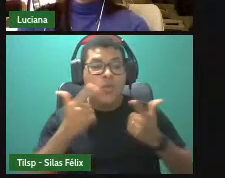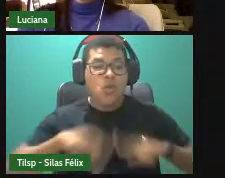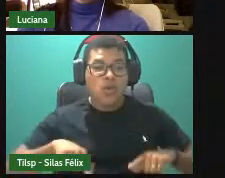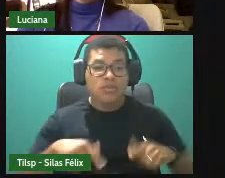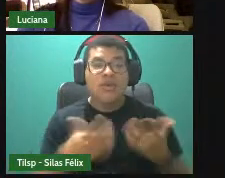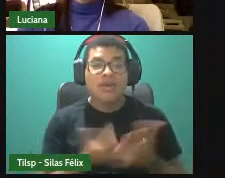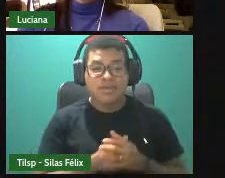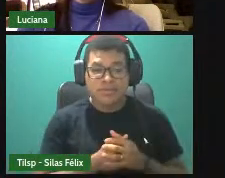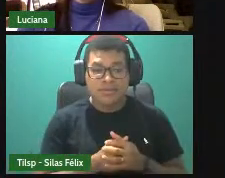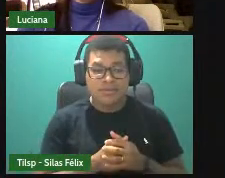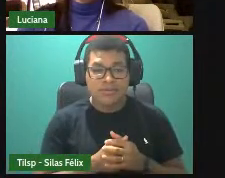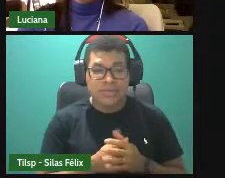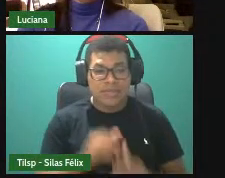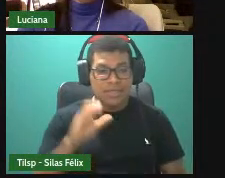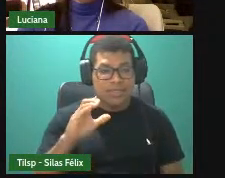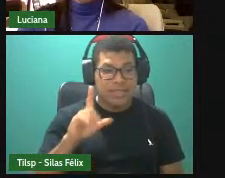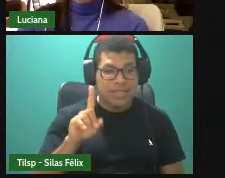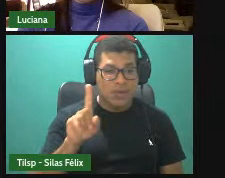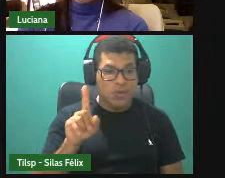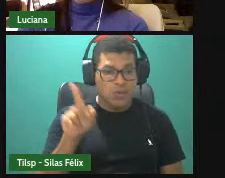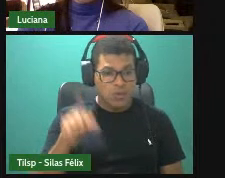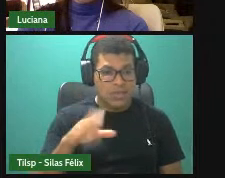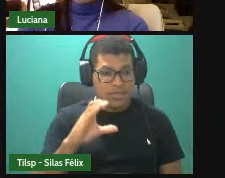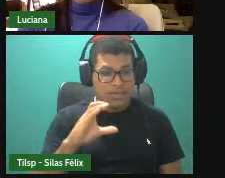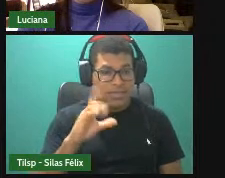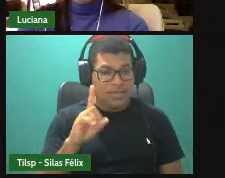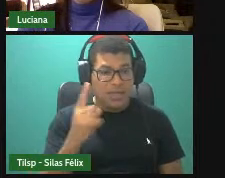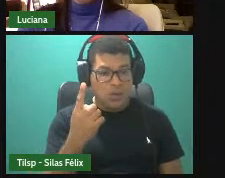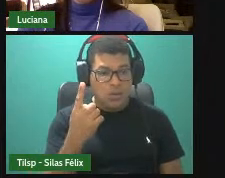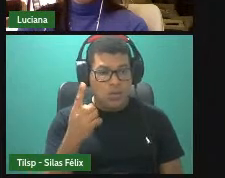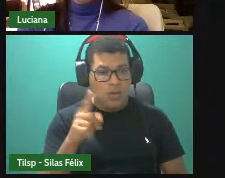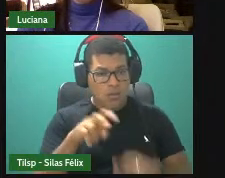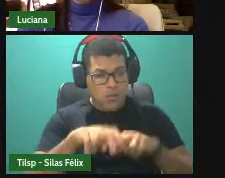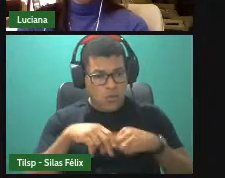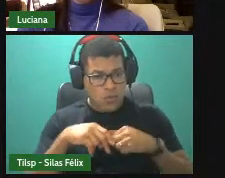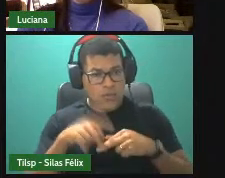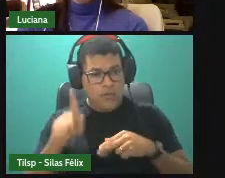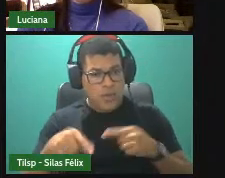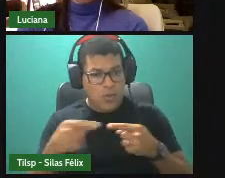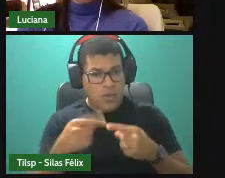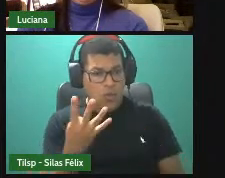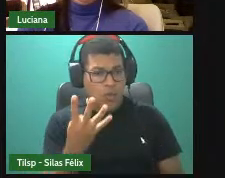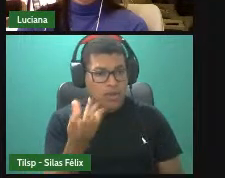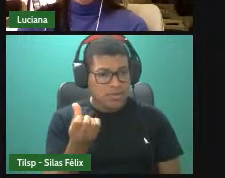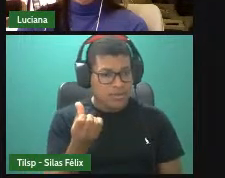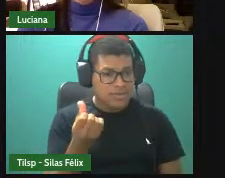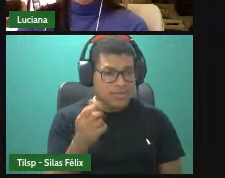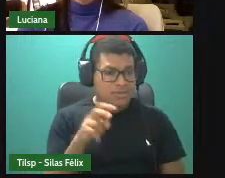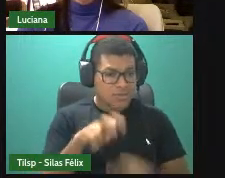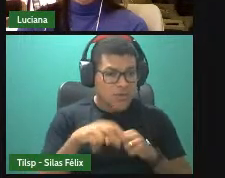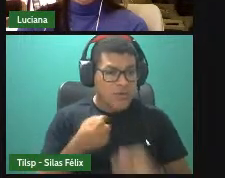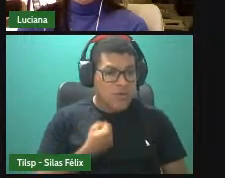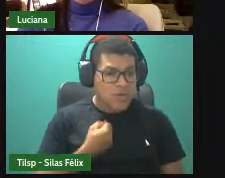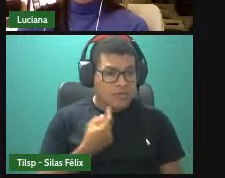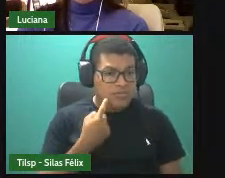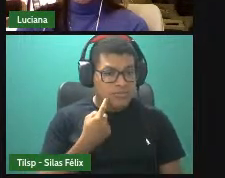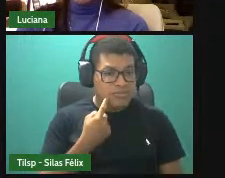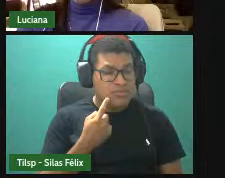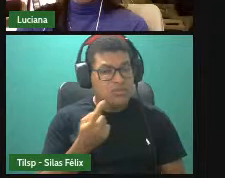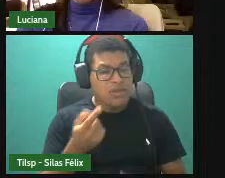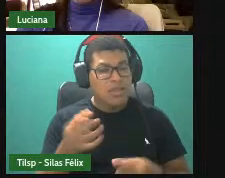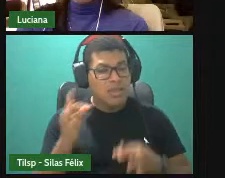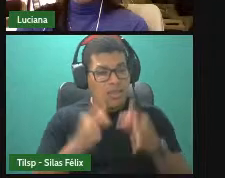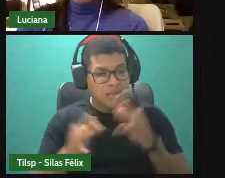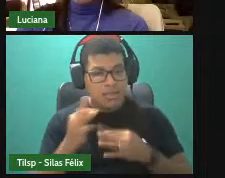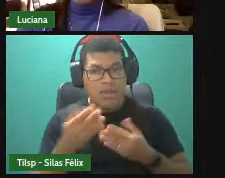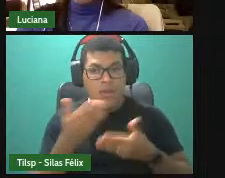deverá ou deveria arcar com a reabilitação do 46? Porque ele, na sua causa, ele pede, né, o ressarcimento pelo tratamento, pela